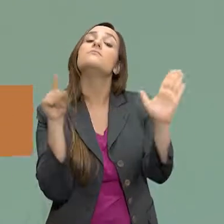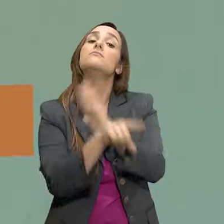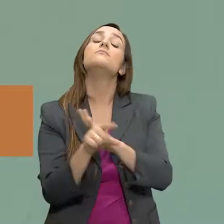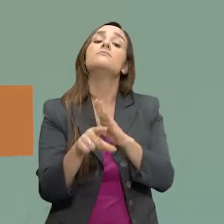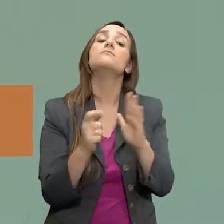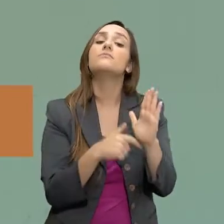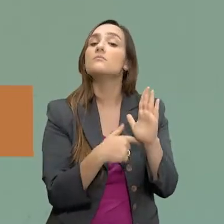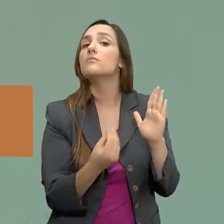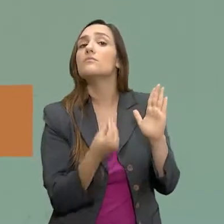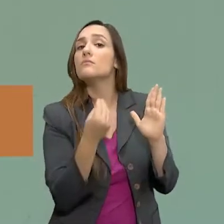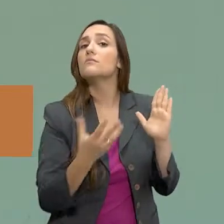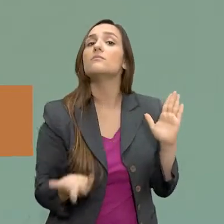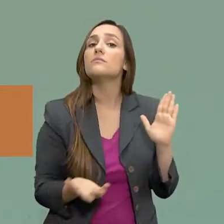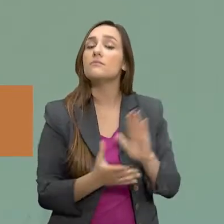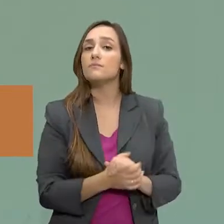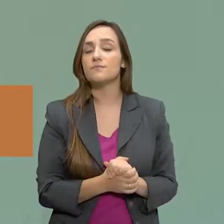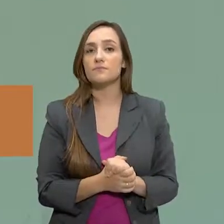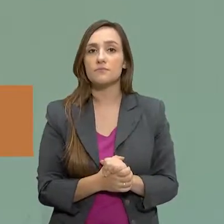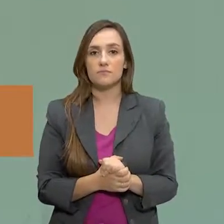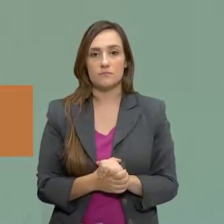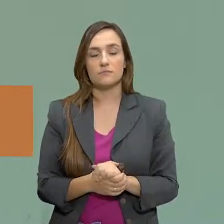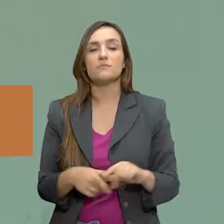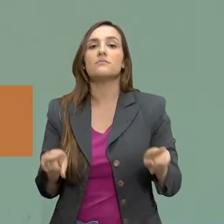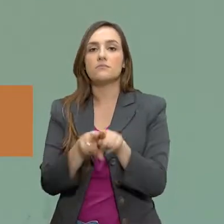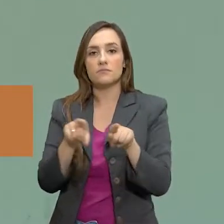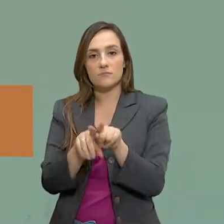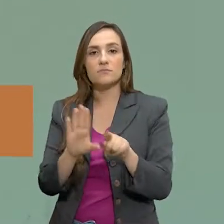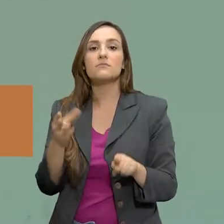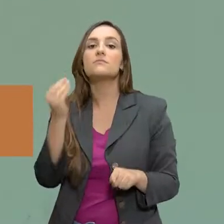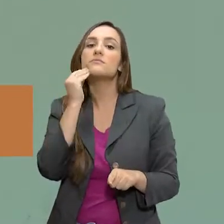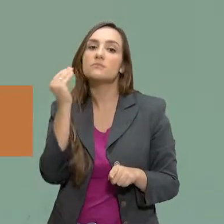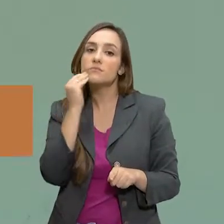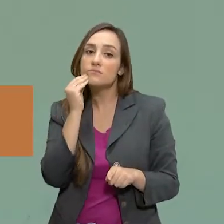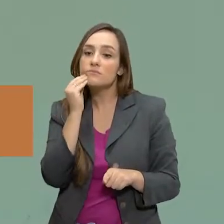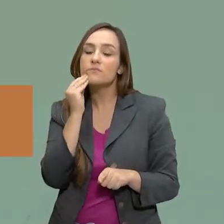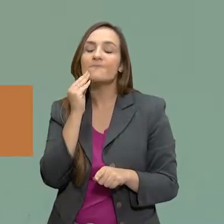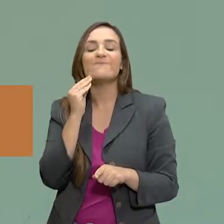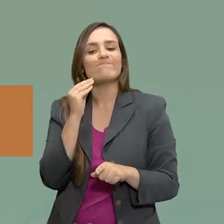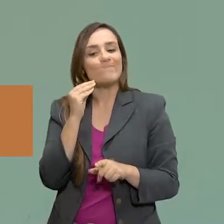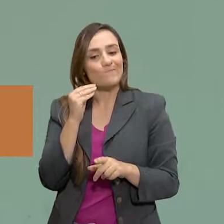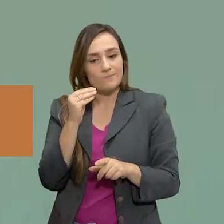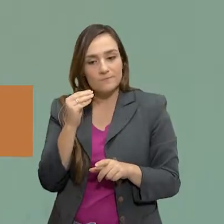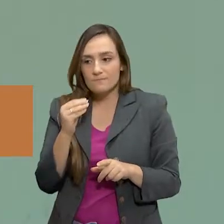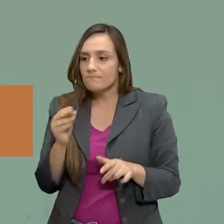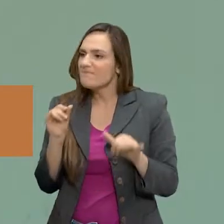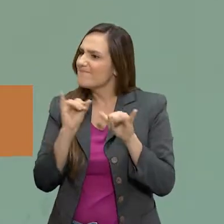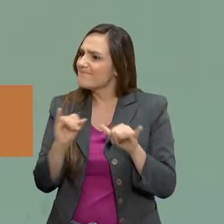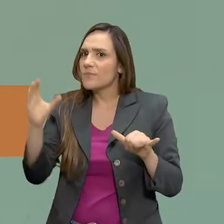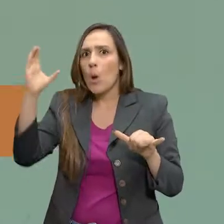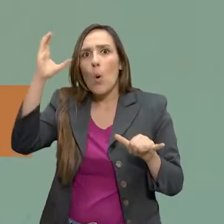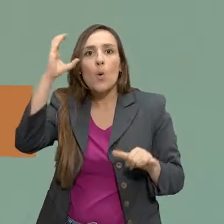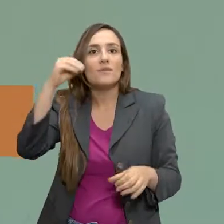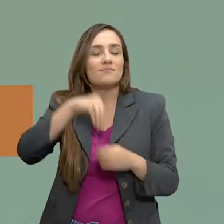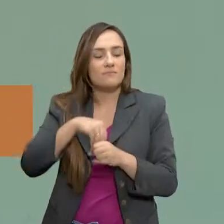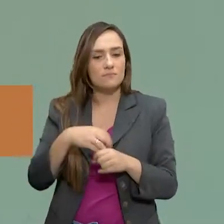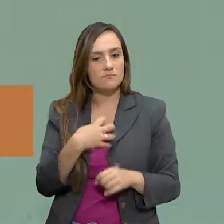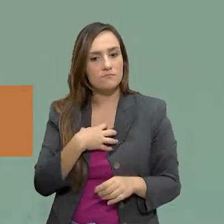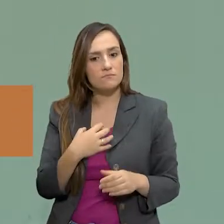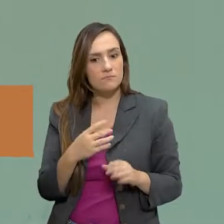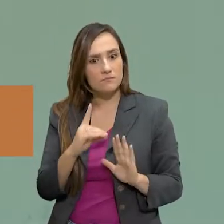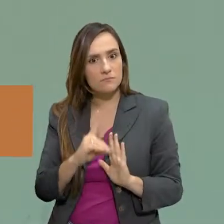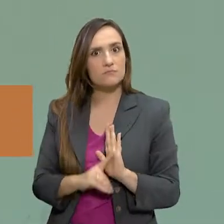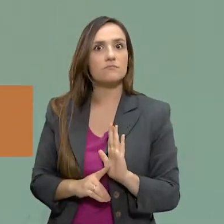folders, e ali elas questionam. A gente tem tentado, junto com a equipe, interiorizar esse projeto.